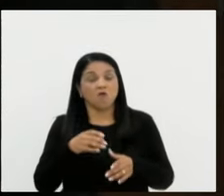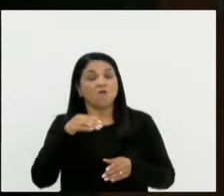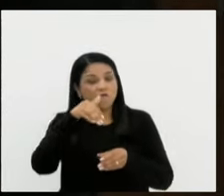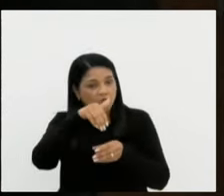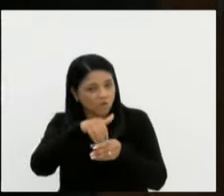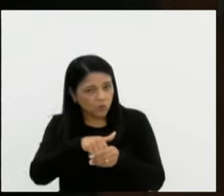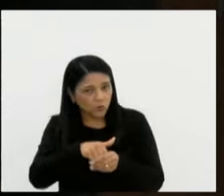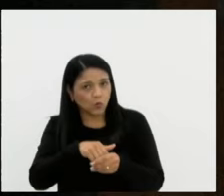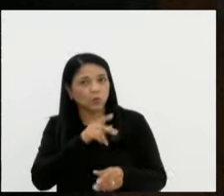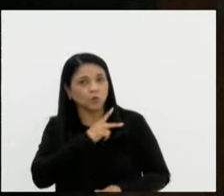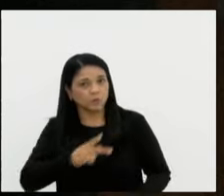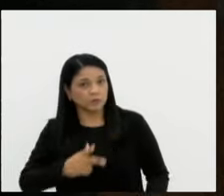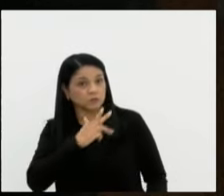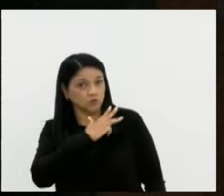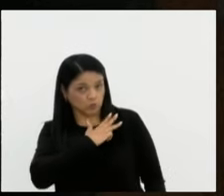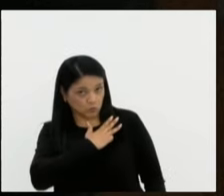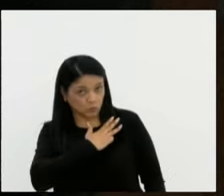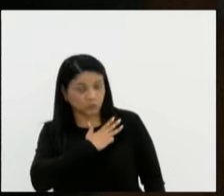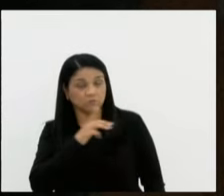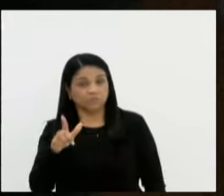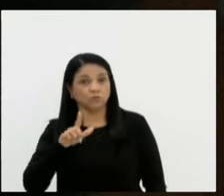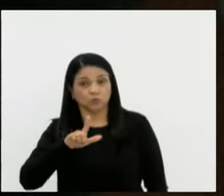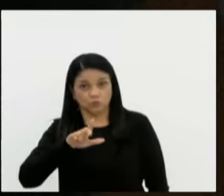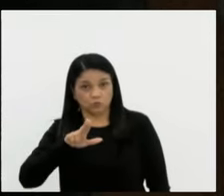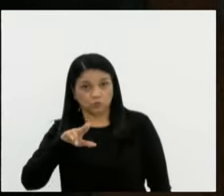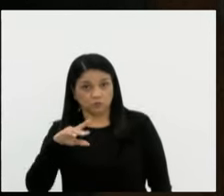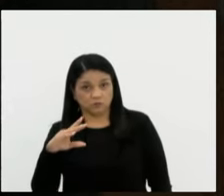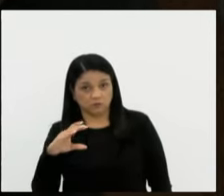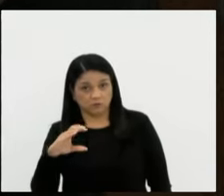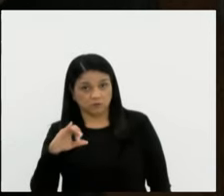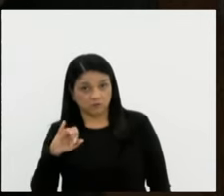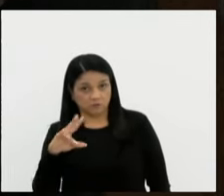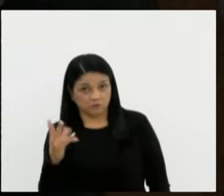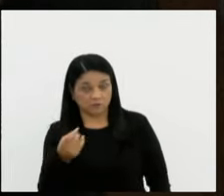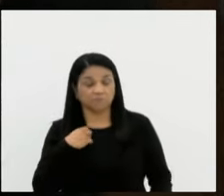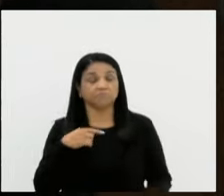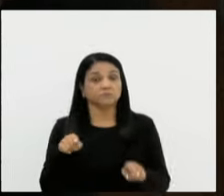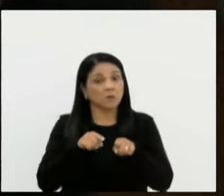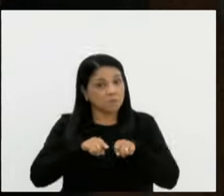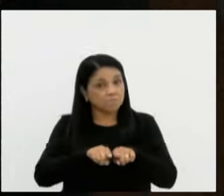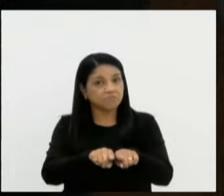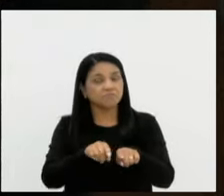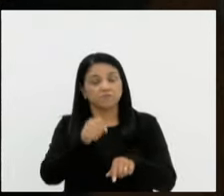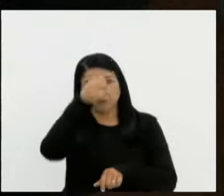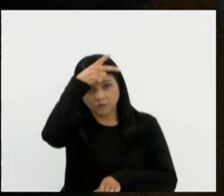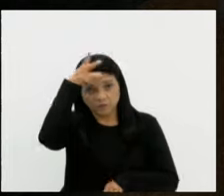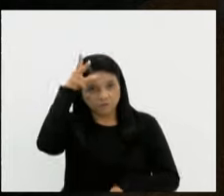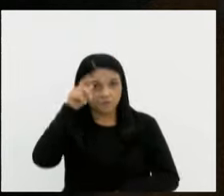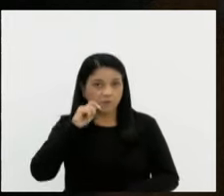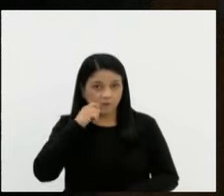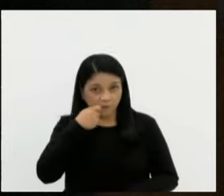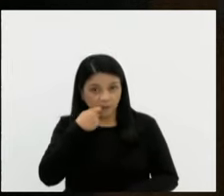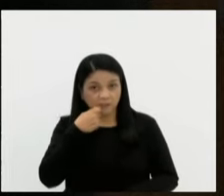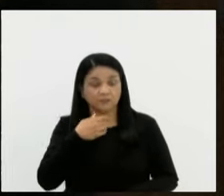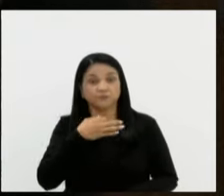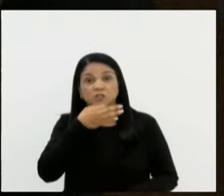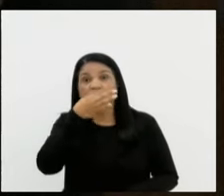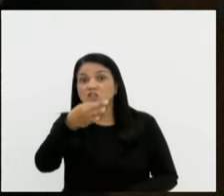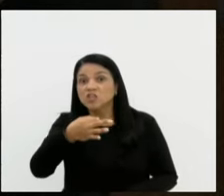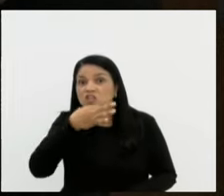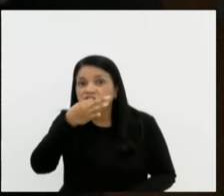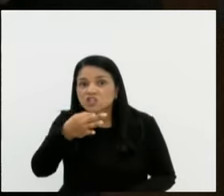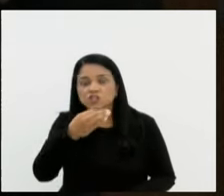Lula, é aliada do prefeito Eduardo Paes, crítica do governador Cláudio